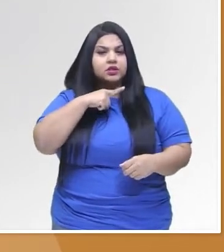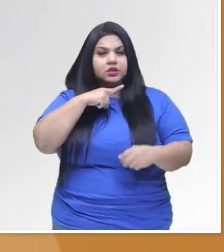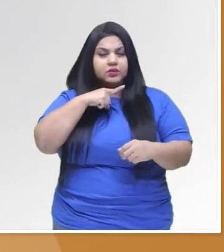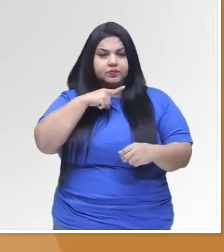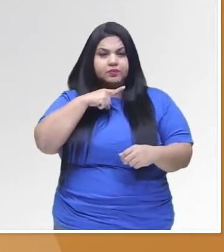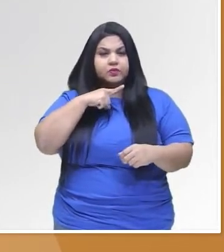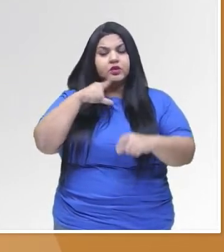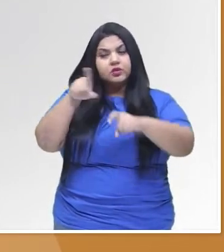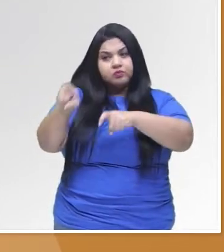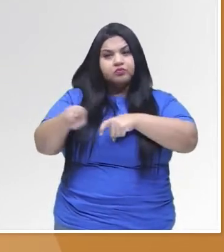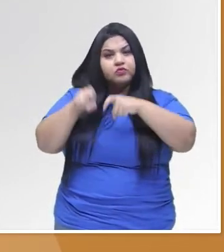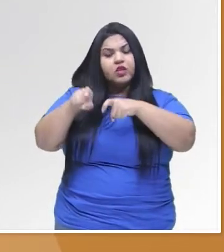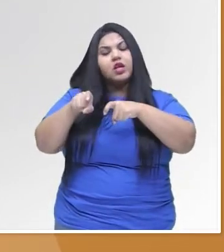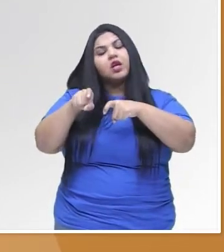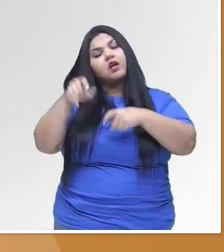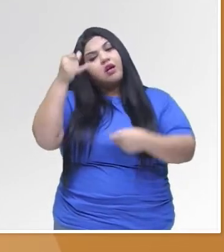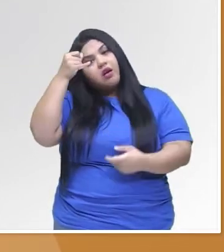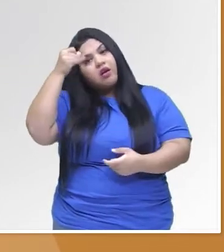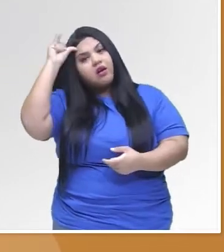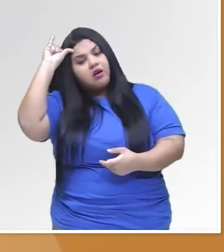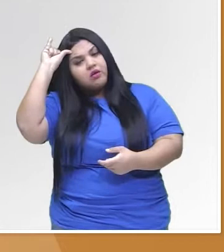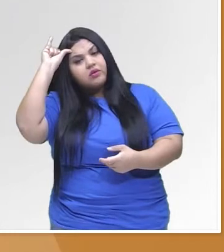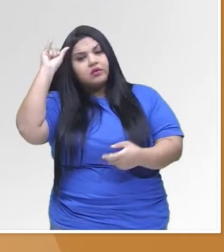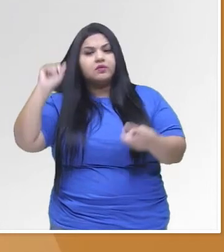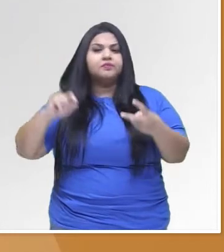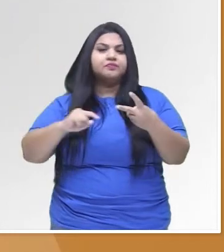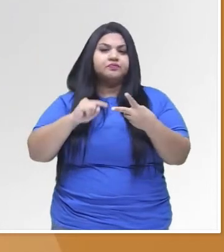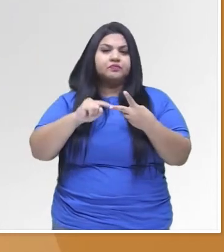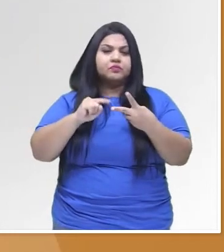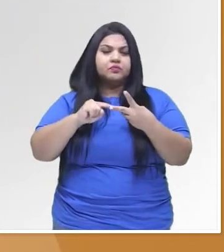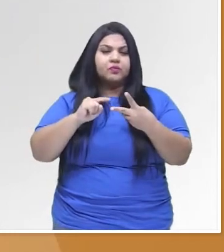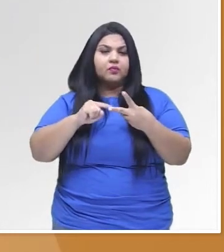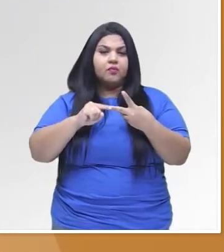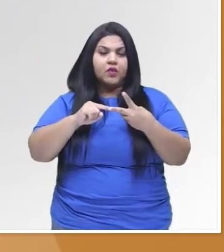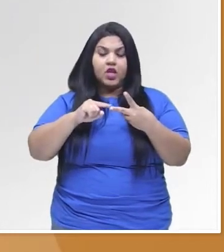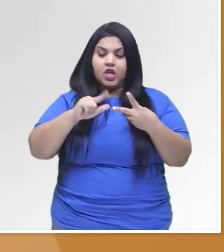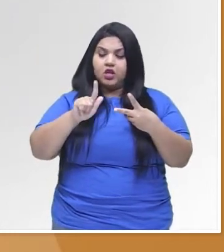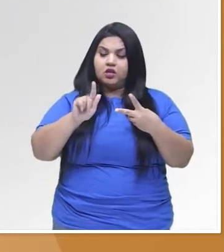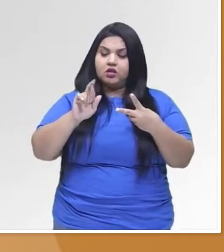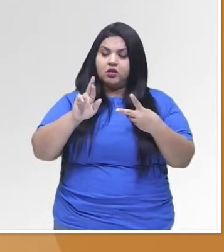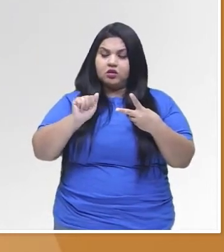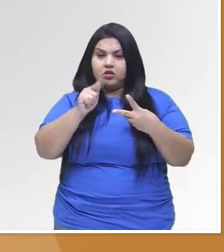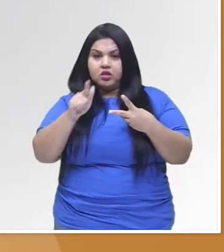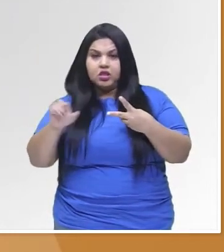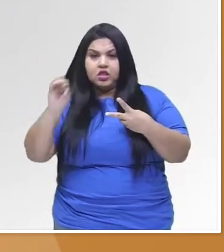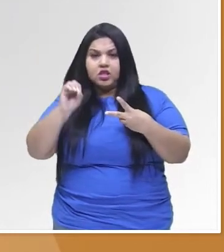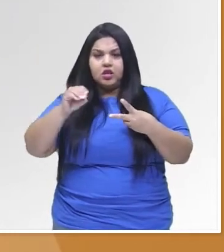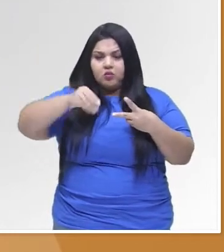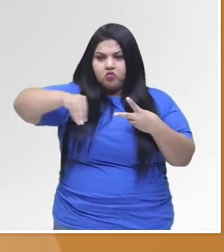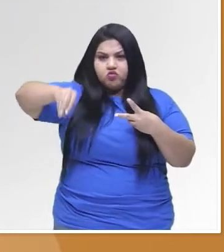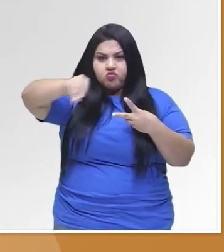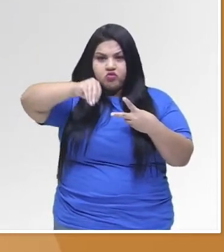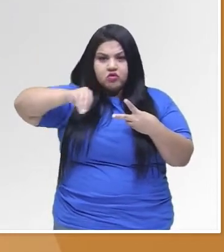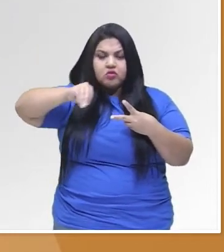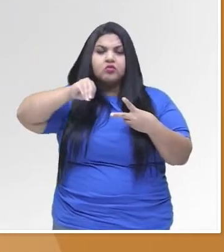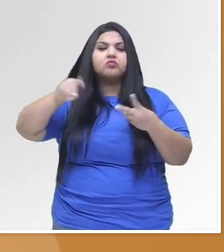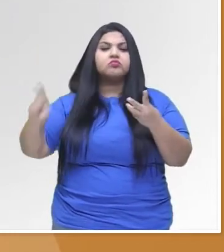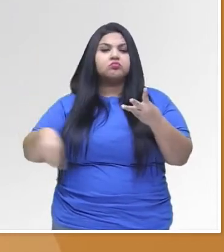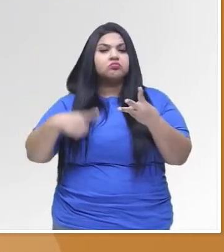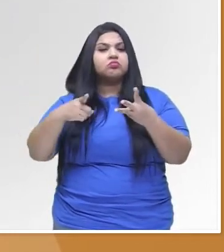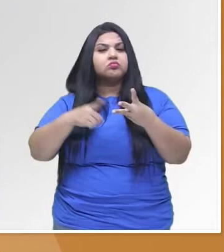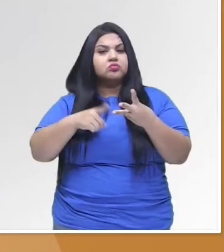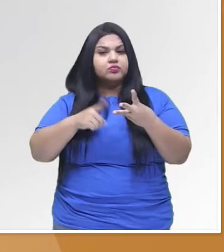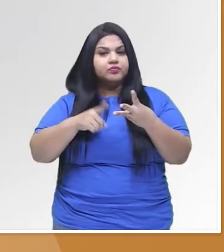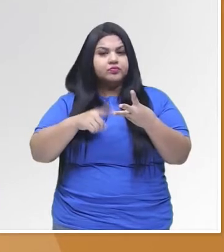gado de corte, nós temos o plantio de grãos e temos aqui a